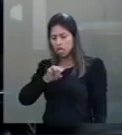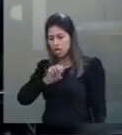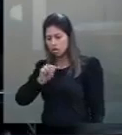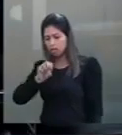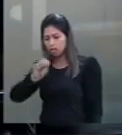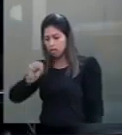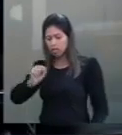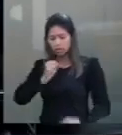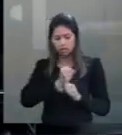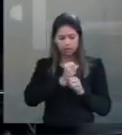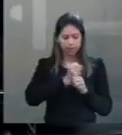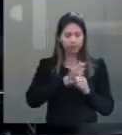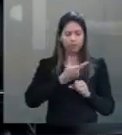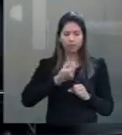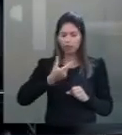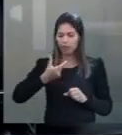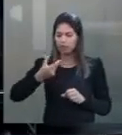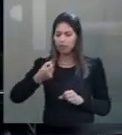500 mil